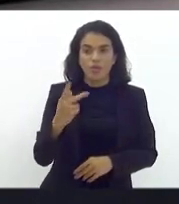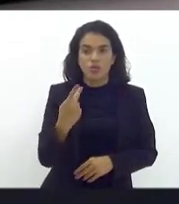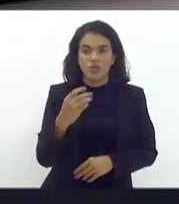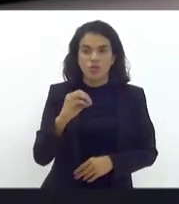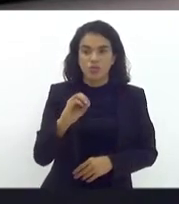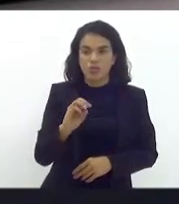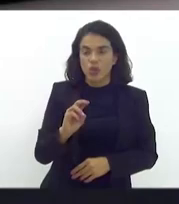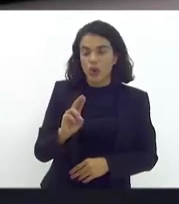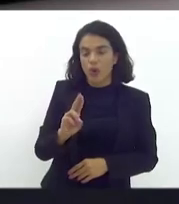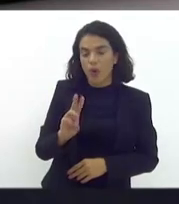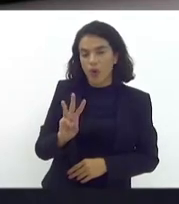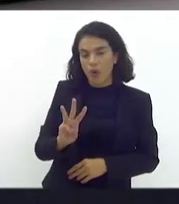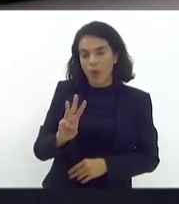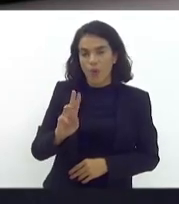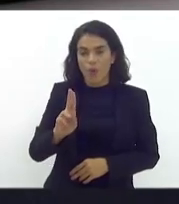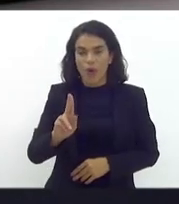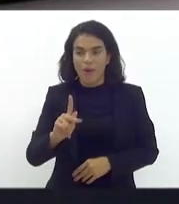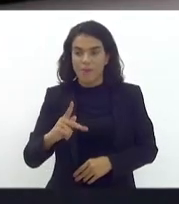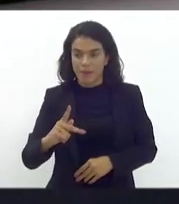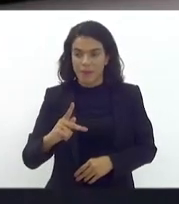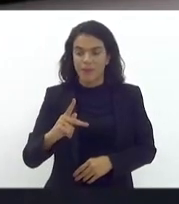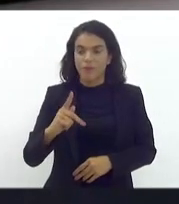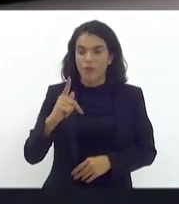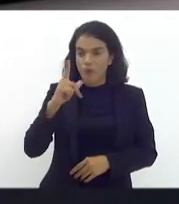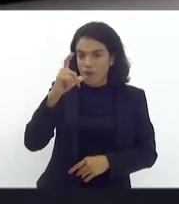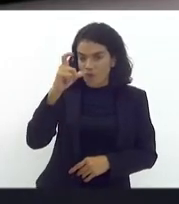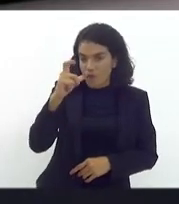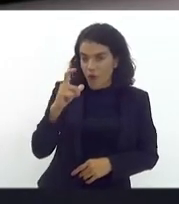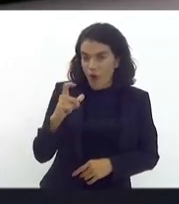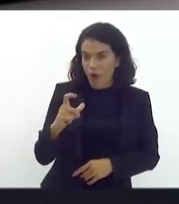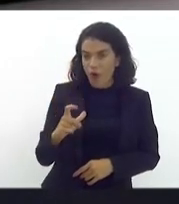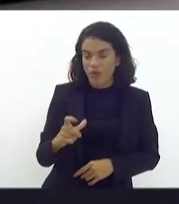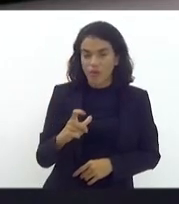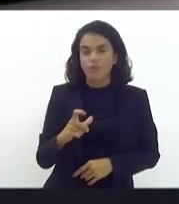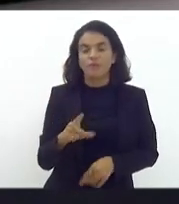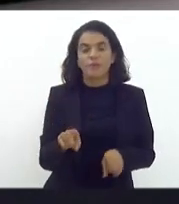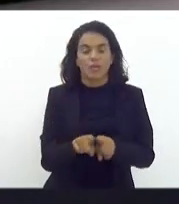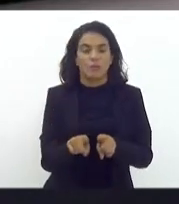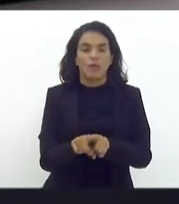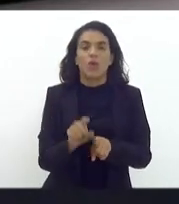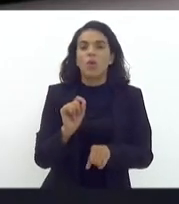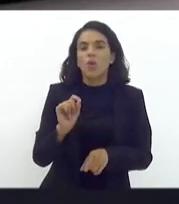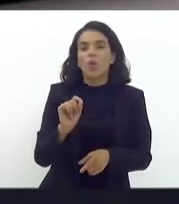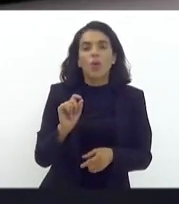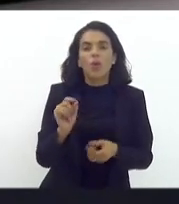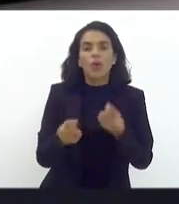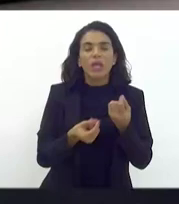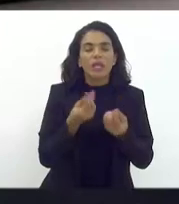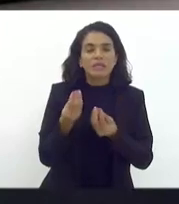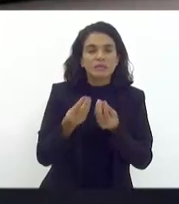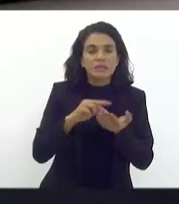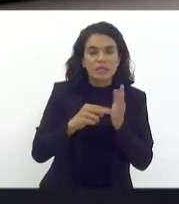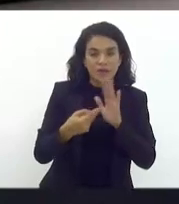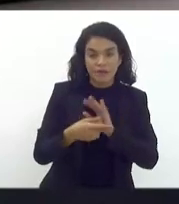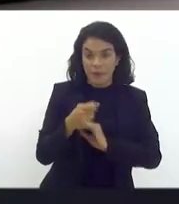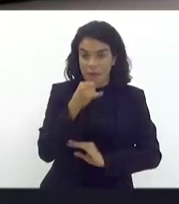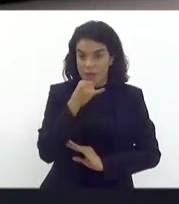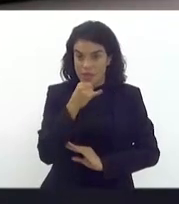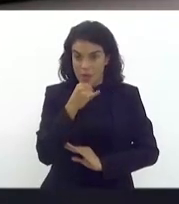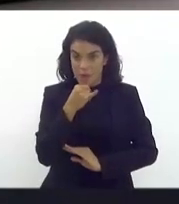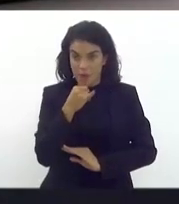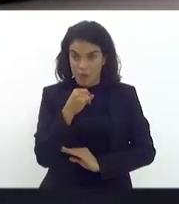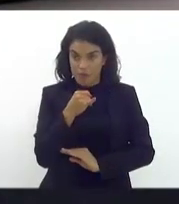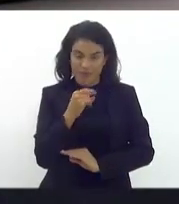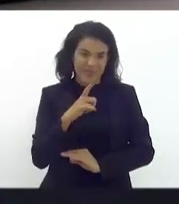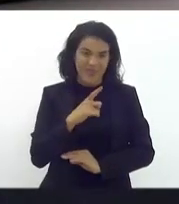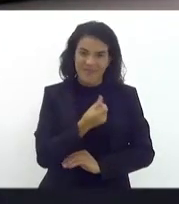fotos alinhamentos absolutamente enviesados o que que é um alinhamento enviesado eu colocar